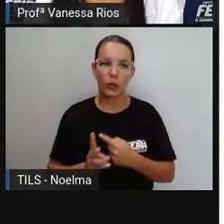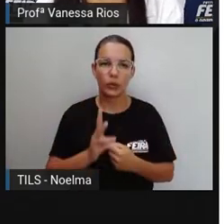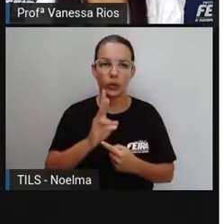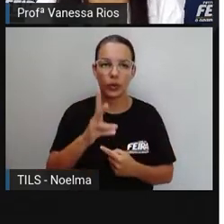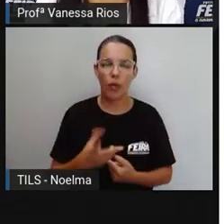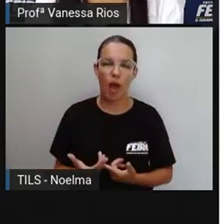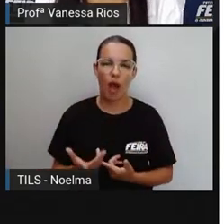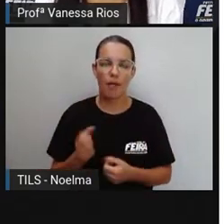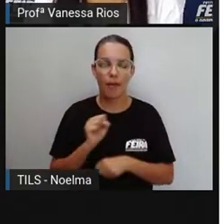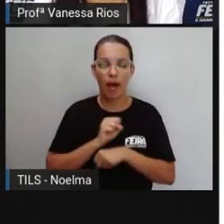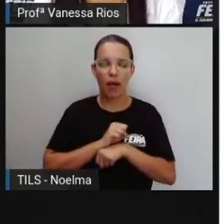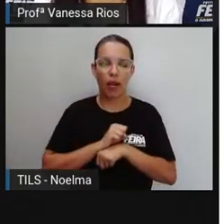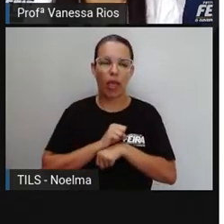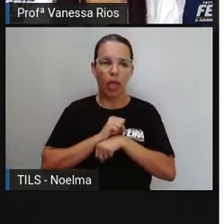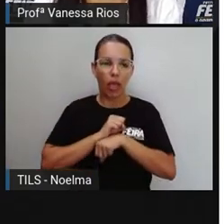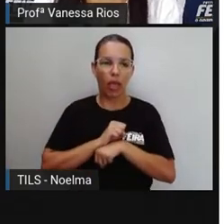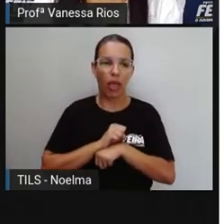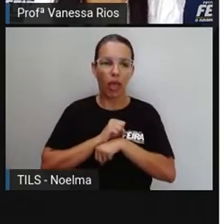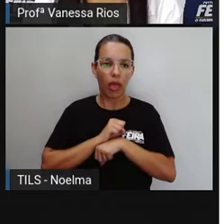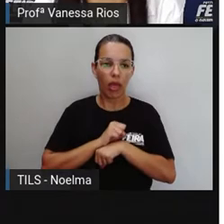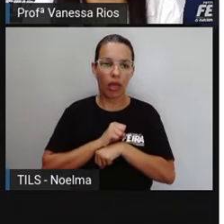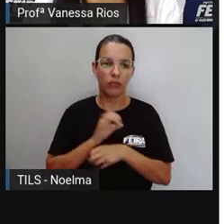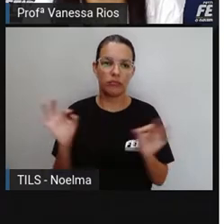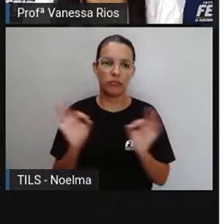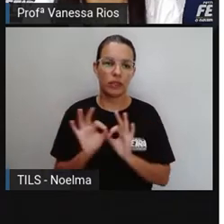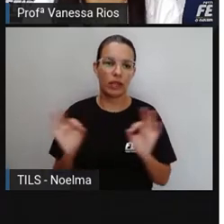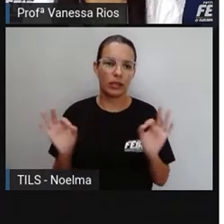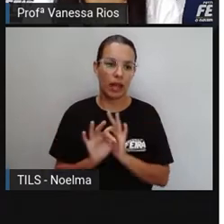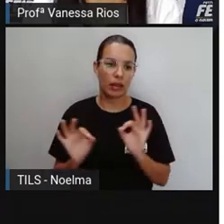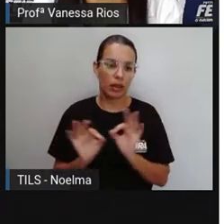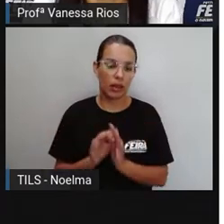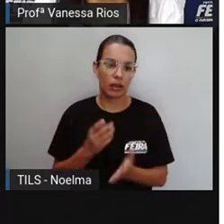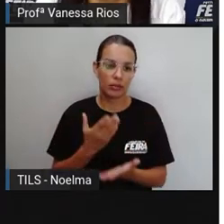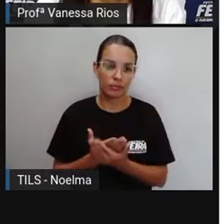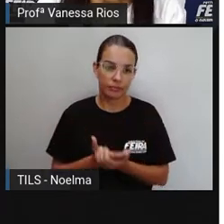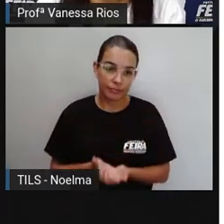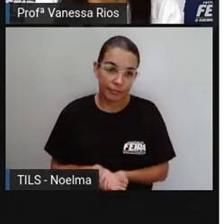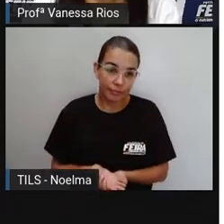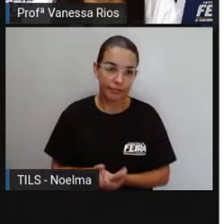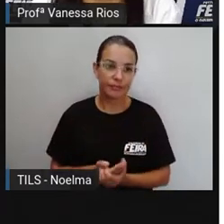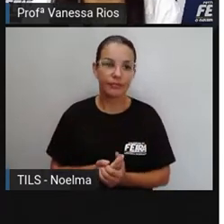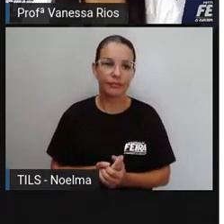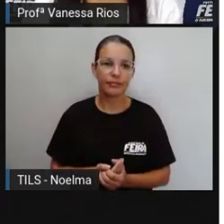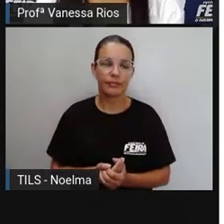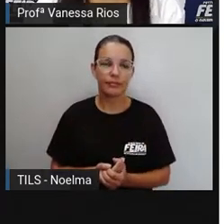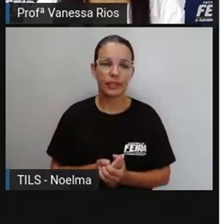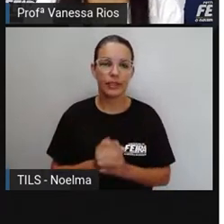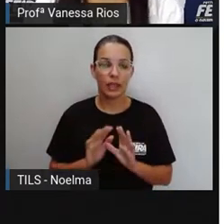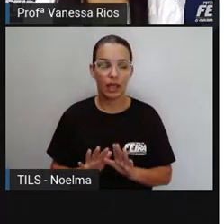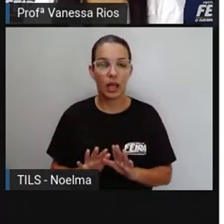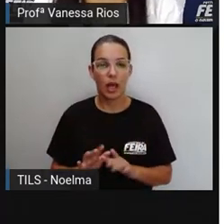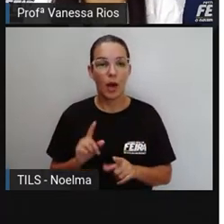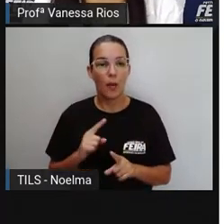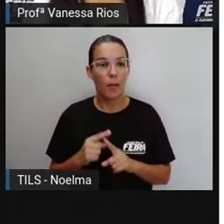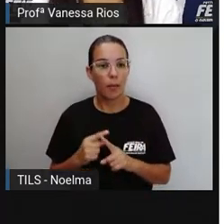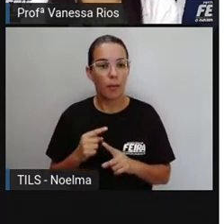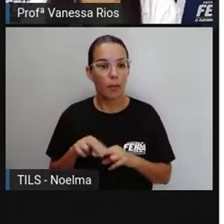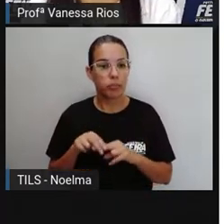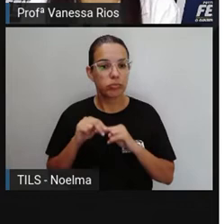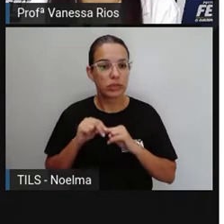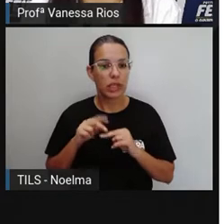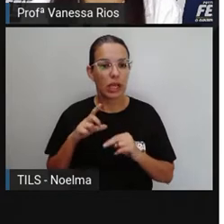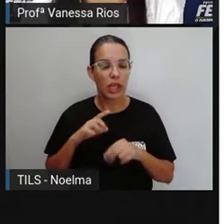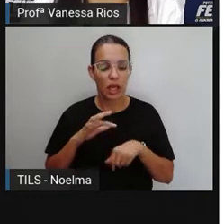pessoas têm o sedentarismo como algo que é constante e muito presente em sua vida. Então, existem várias doenças,